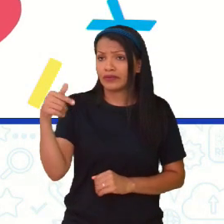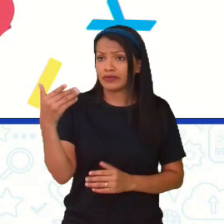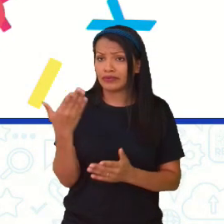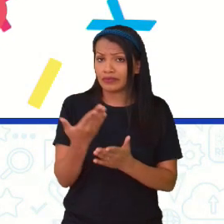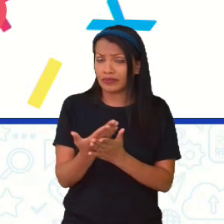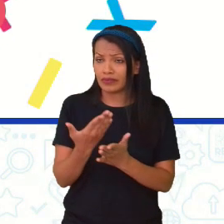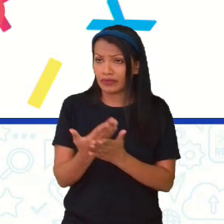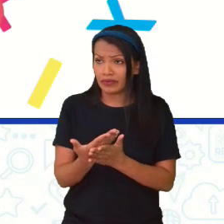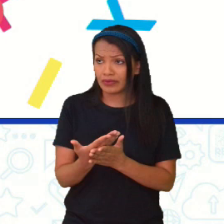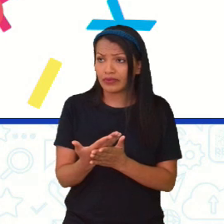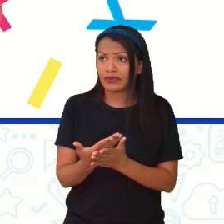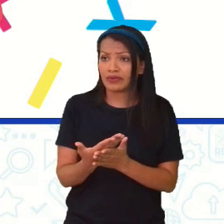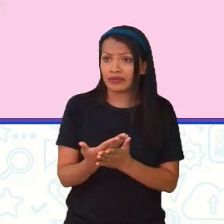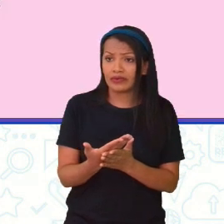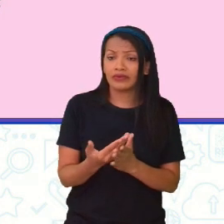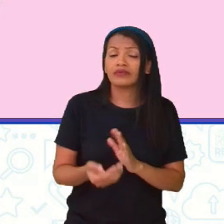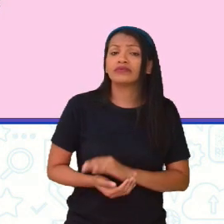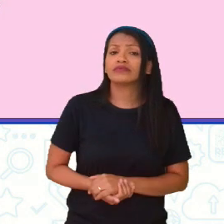aula. Mas,